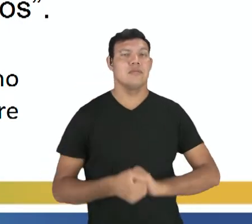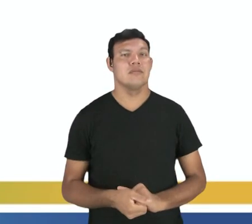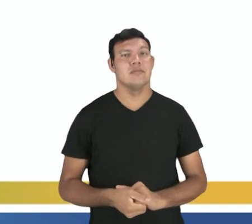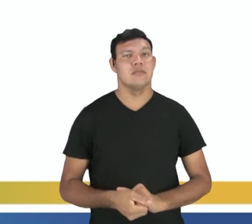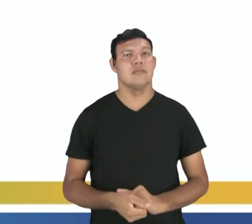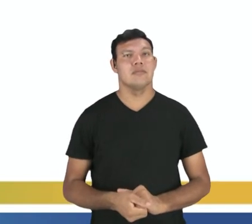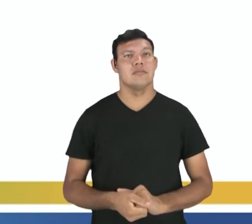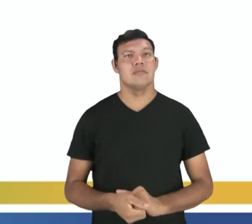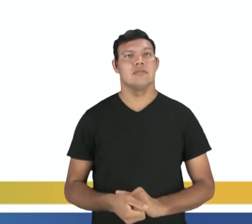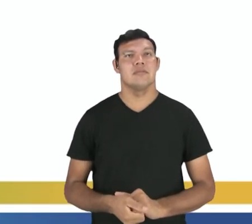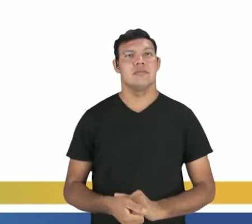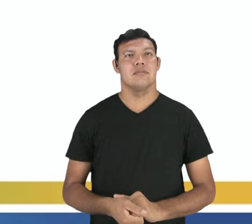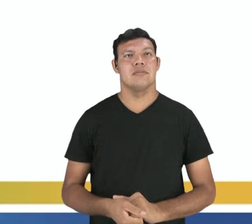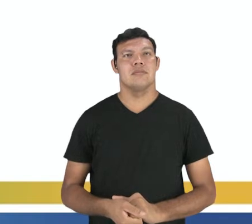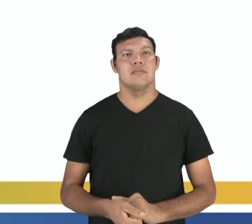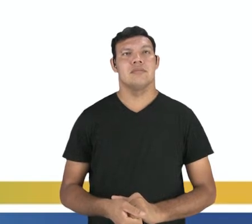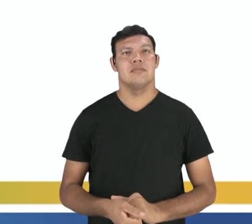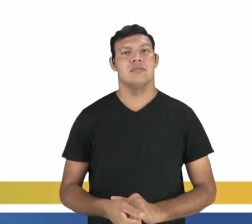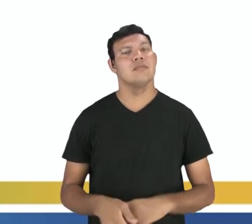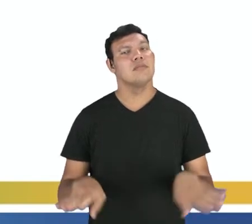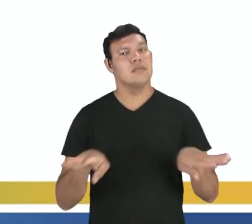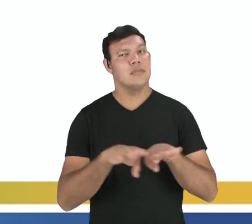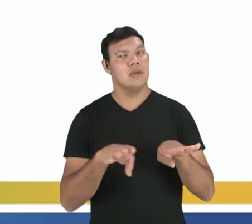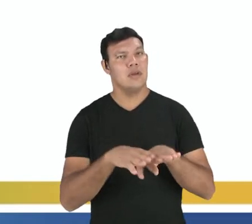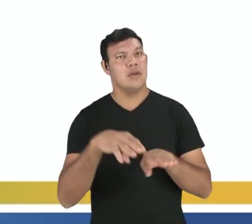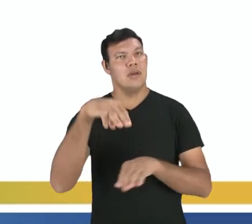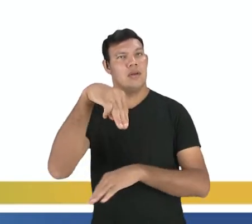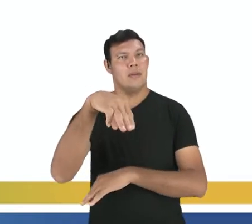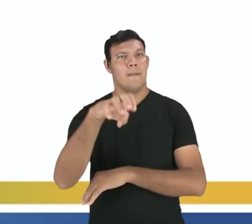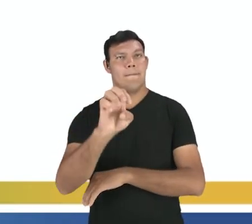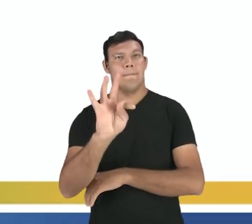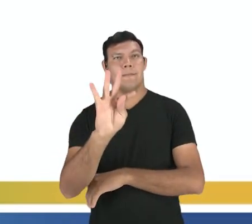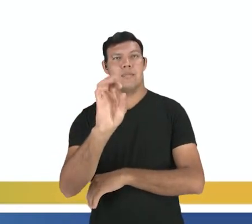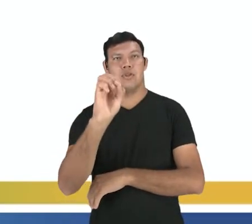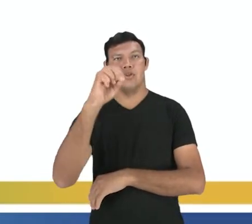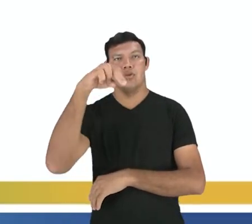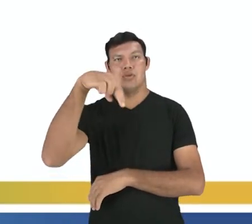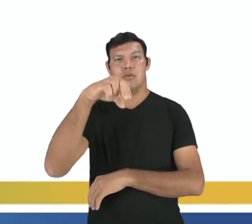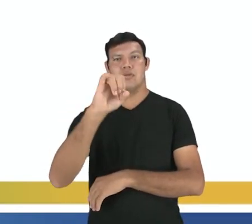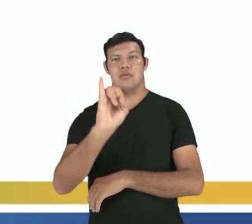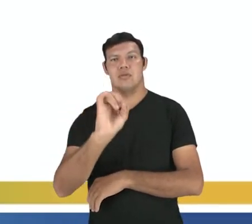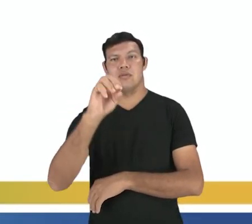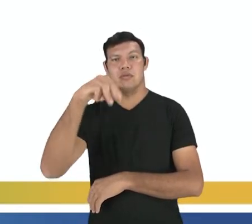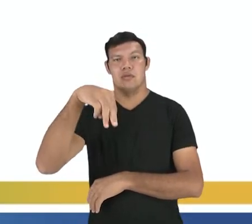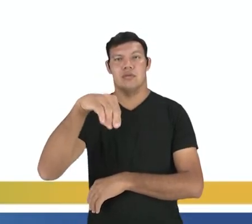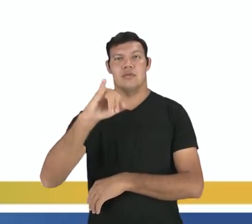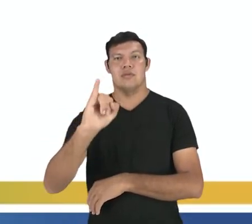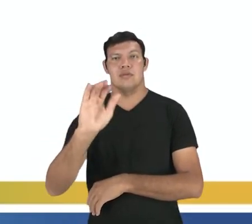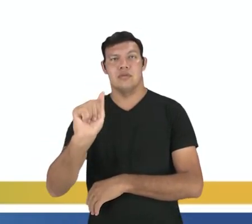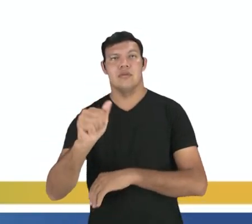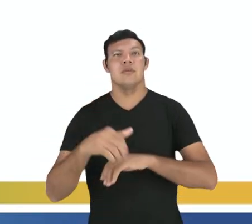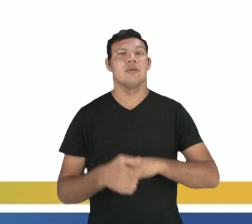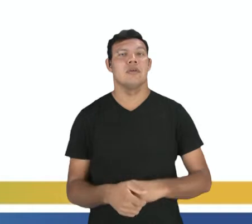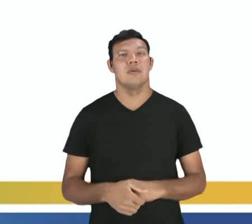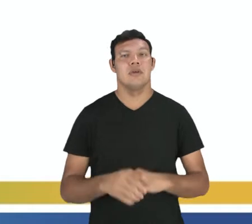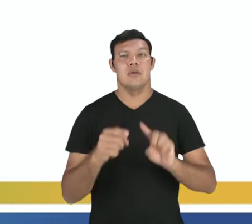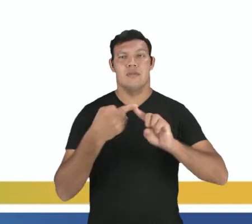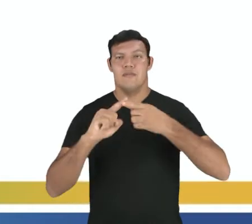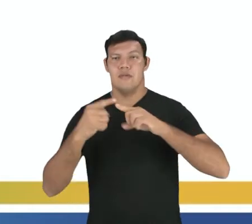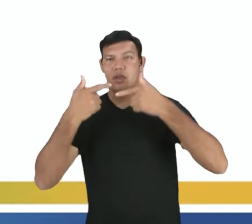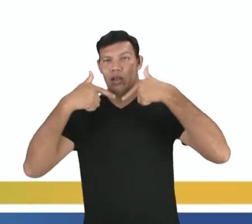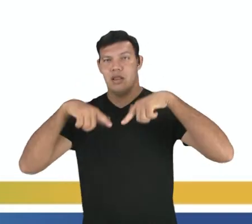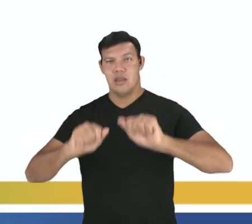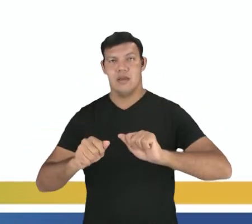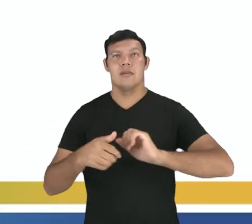pontos. Temos também a metonímia, que é uma figura de linguagem que consiste no uso